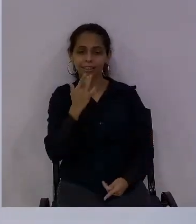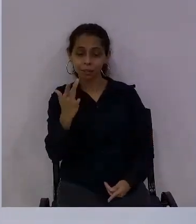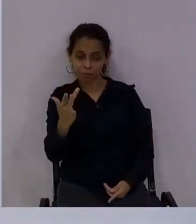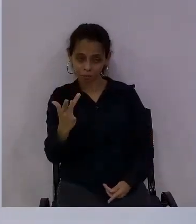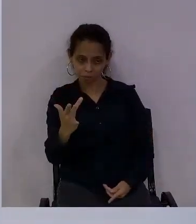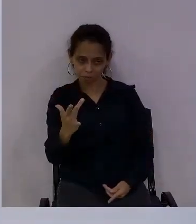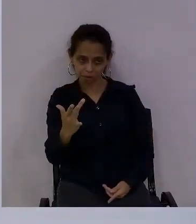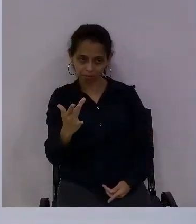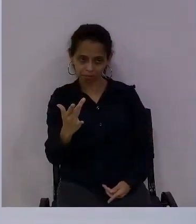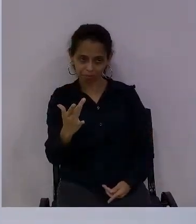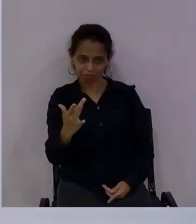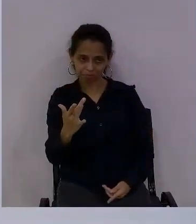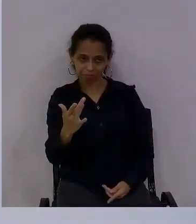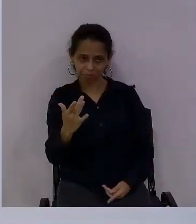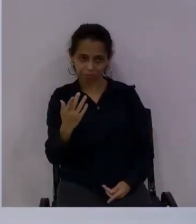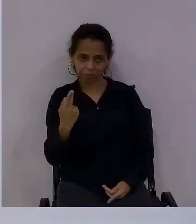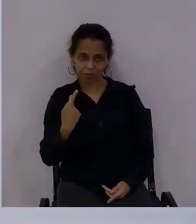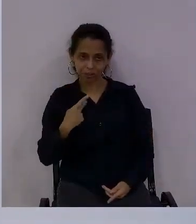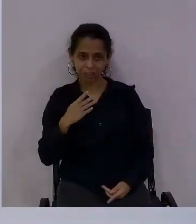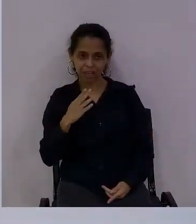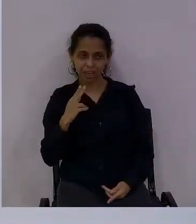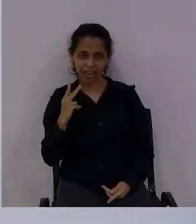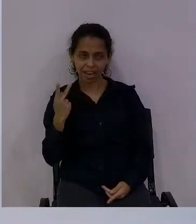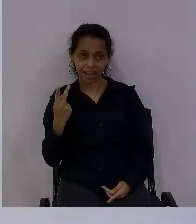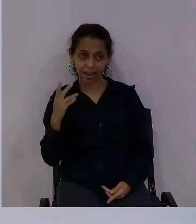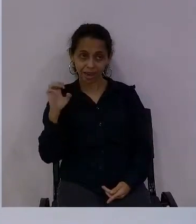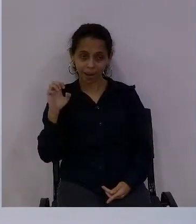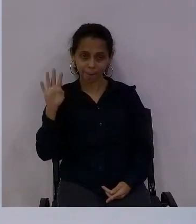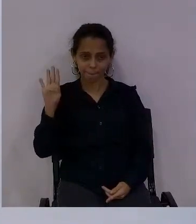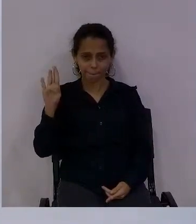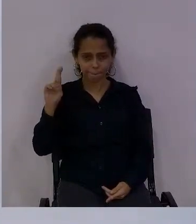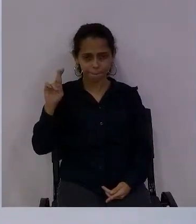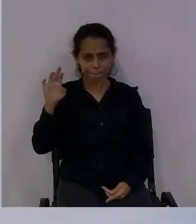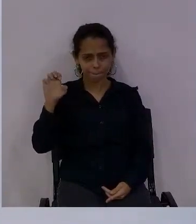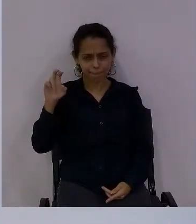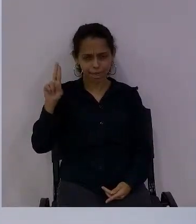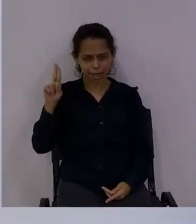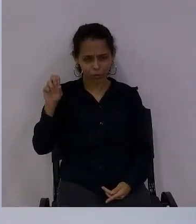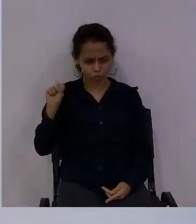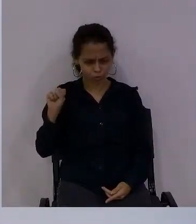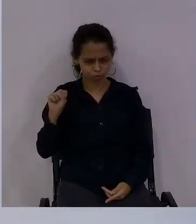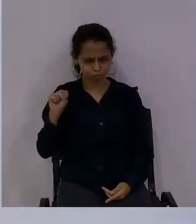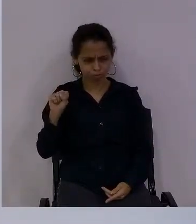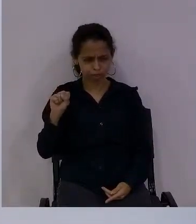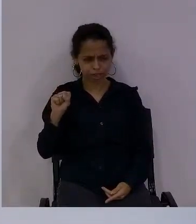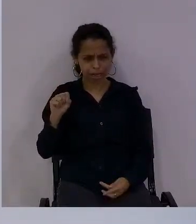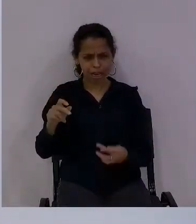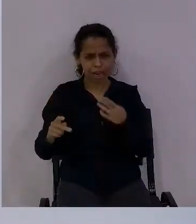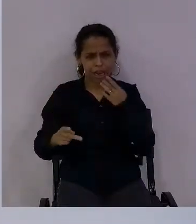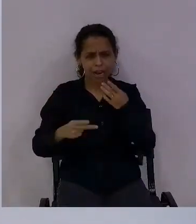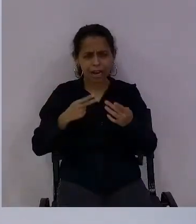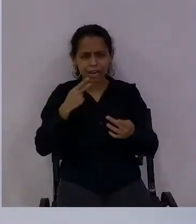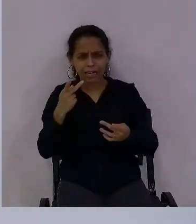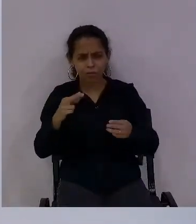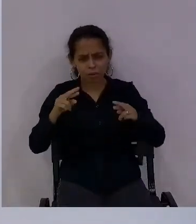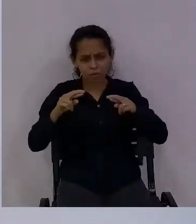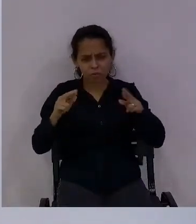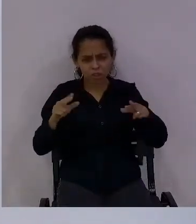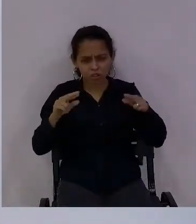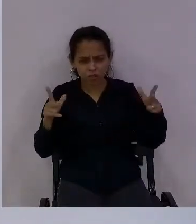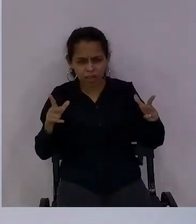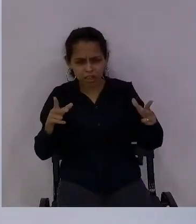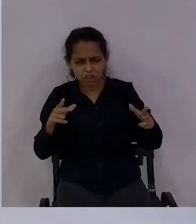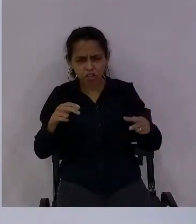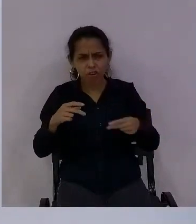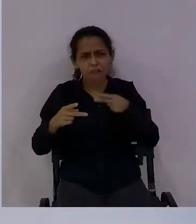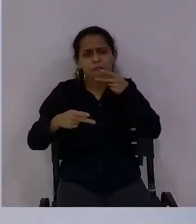hebraico, o correto fosse o Yeshua, Deus quis registrar e preservar na história a forma